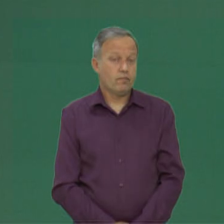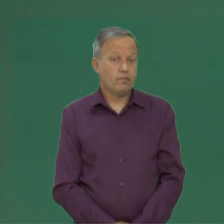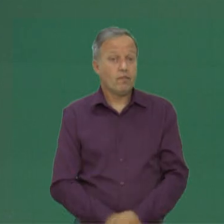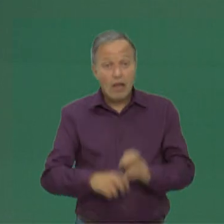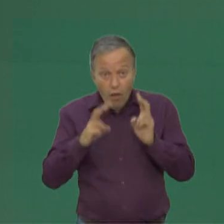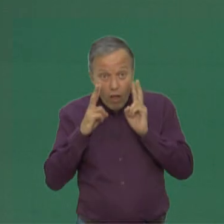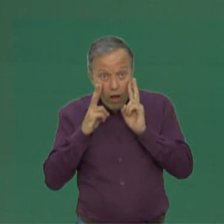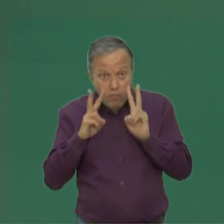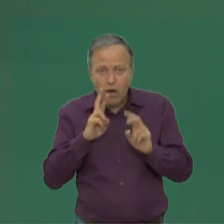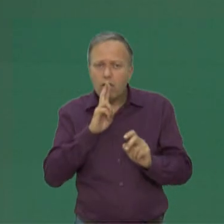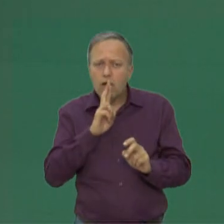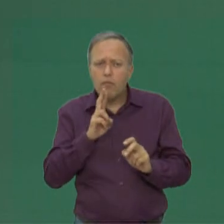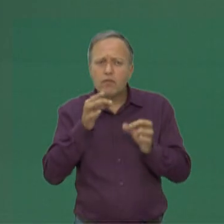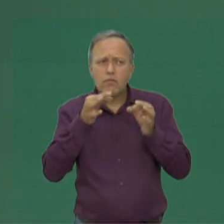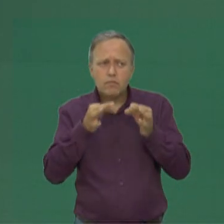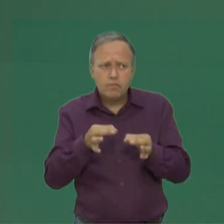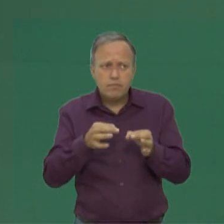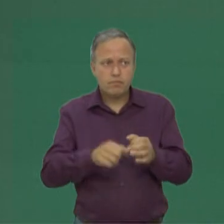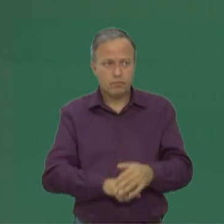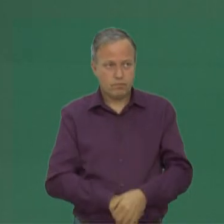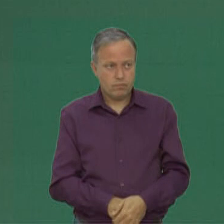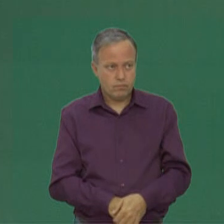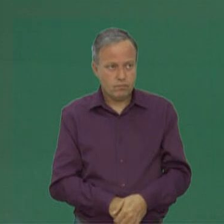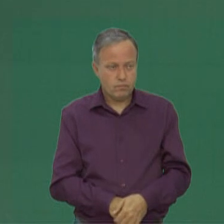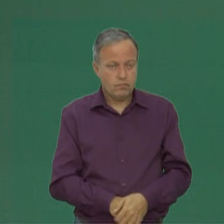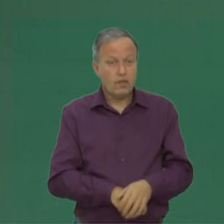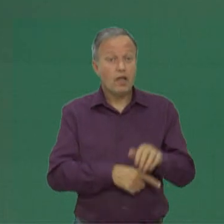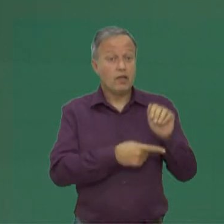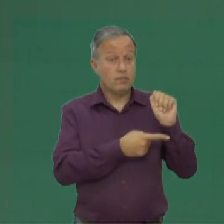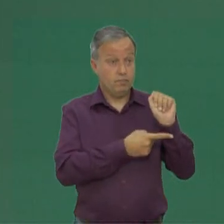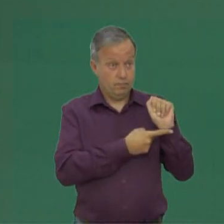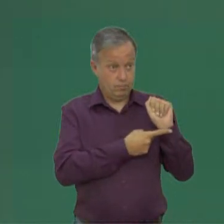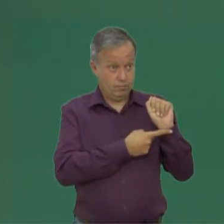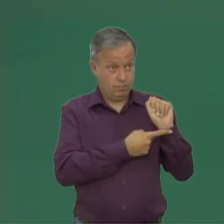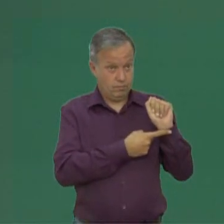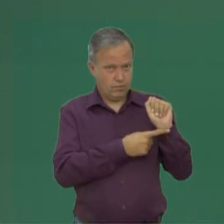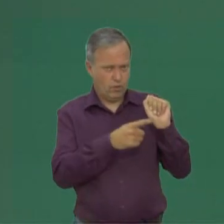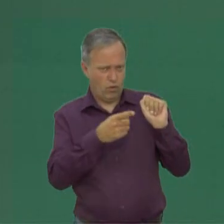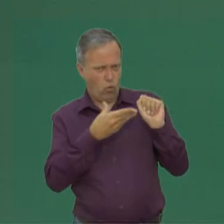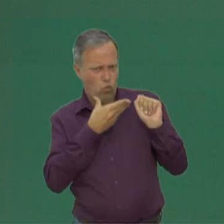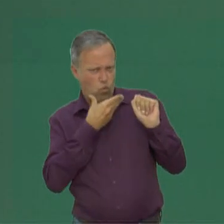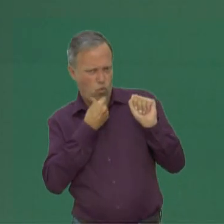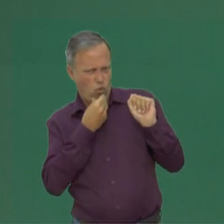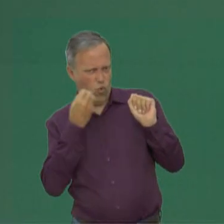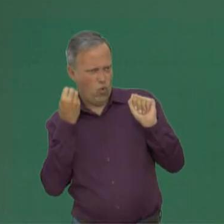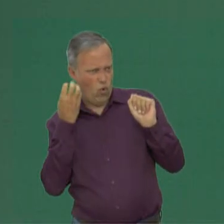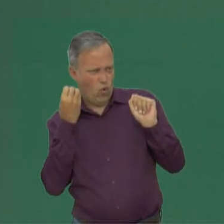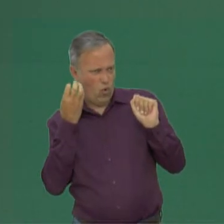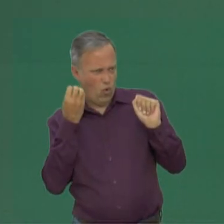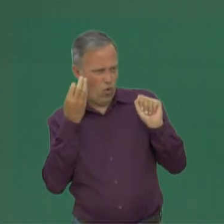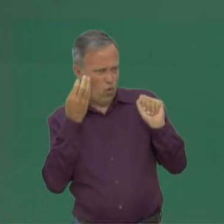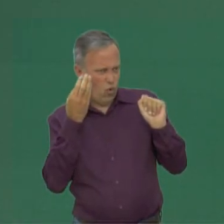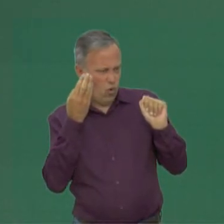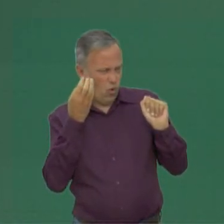Vamos averiguar a resposta correta? Para quem respondeu que o suíço estava lleno de